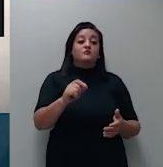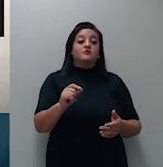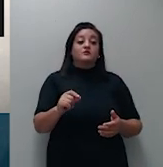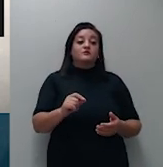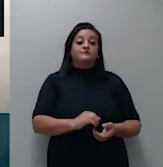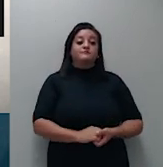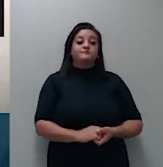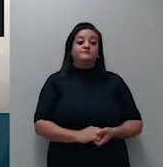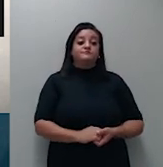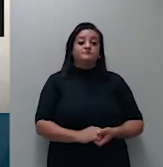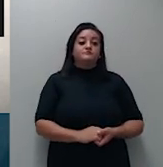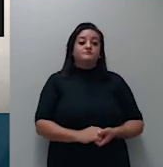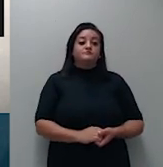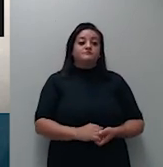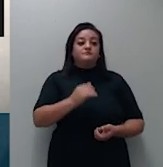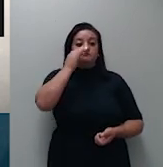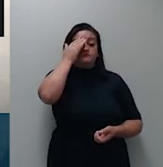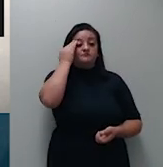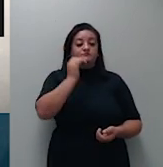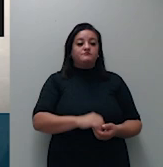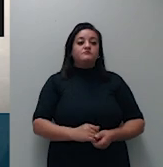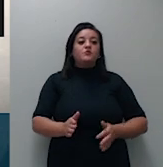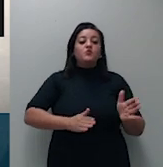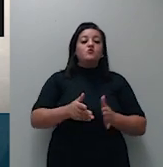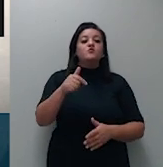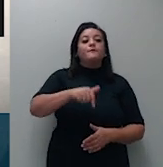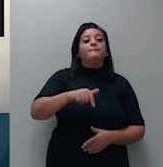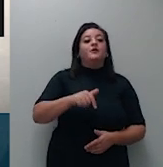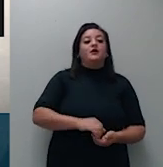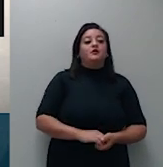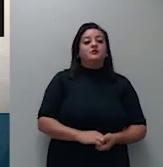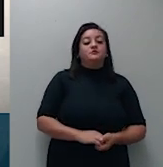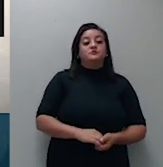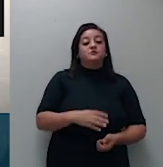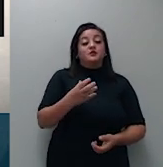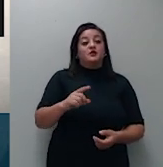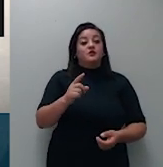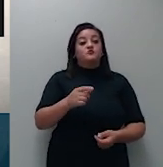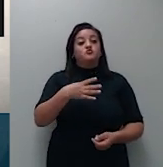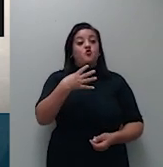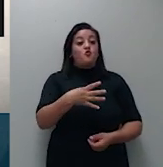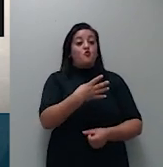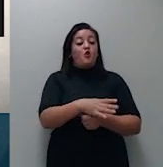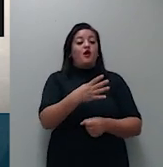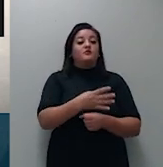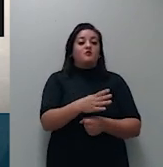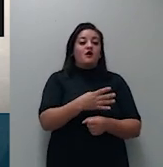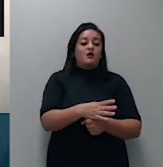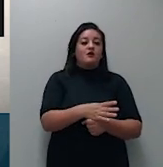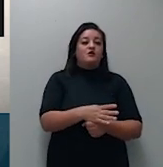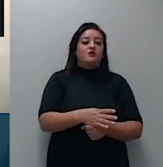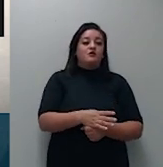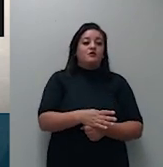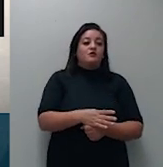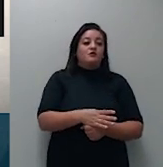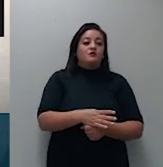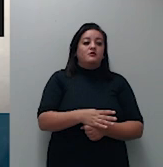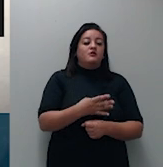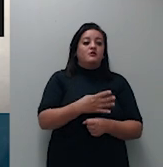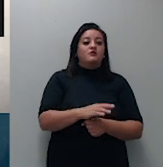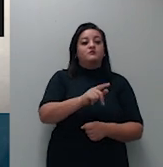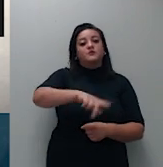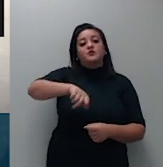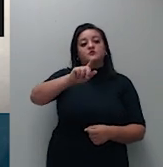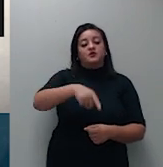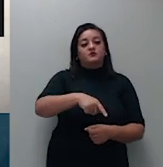acórdão que é o prazo aqui não seria de 4 anos de